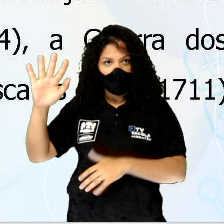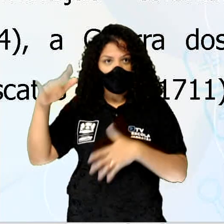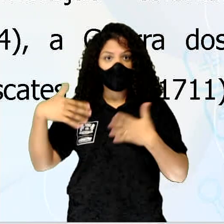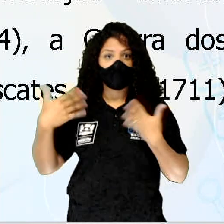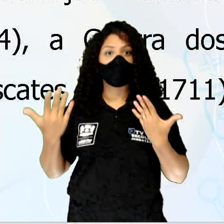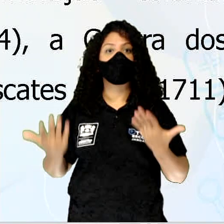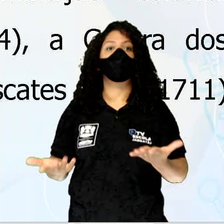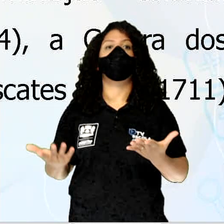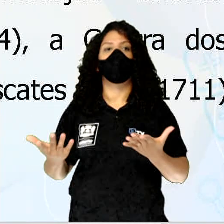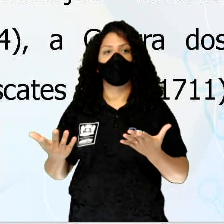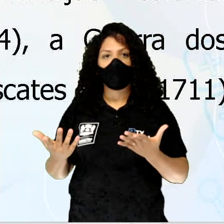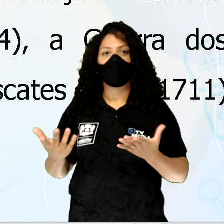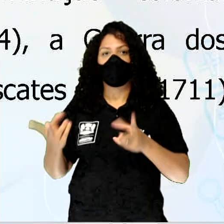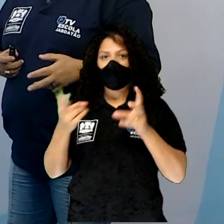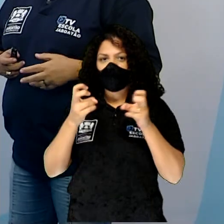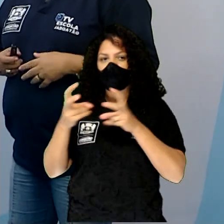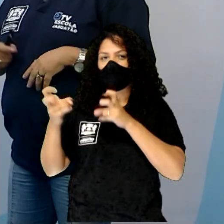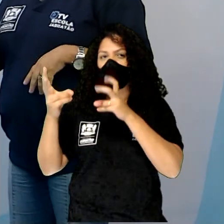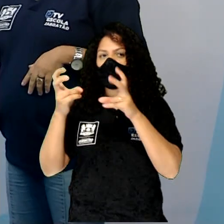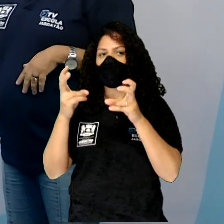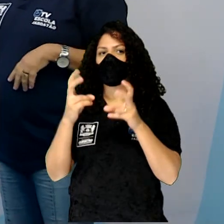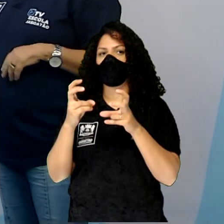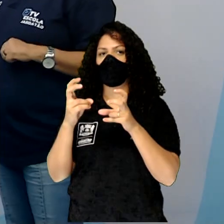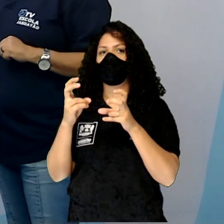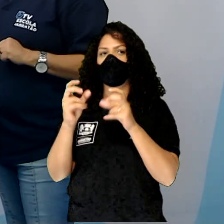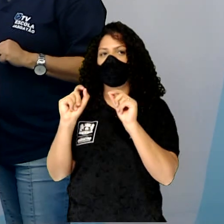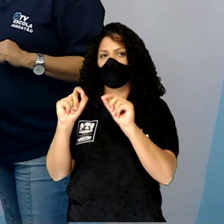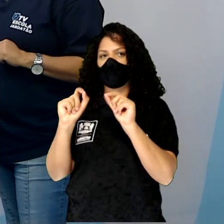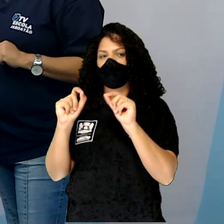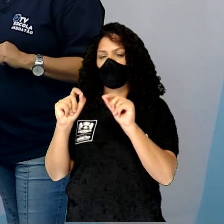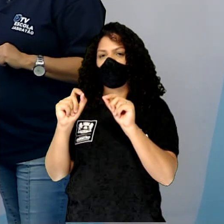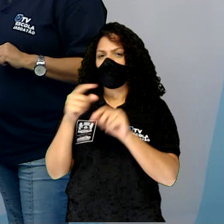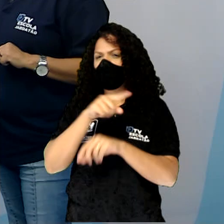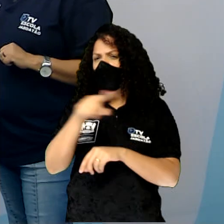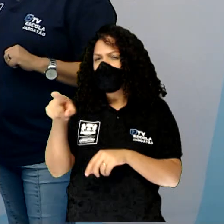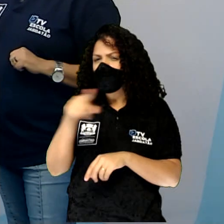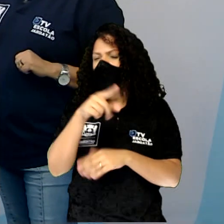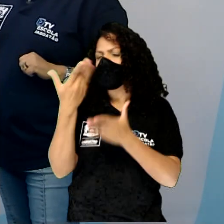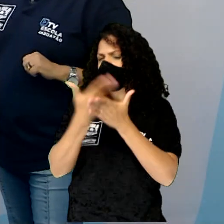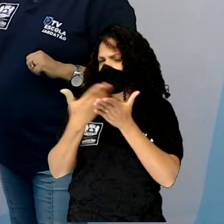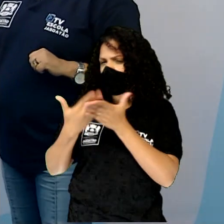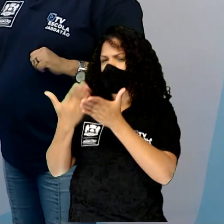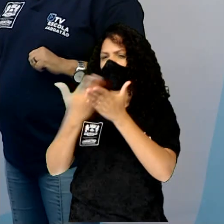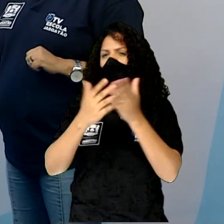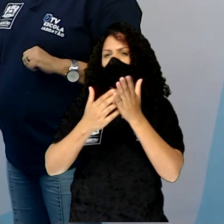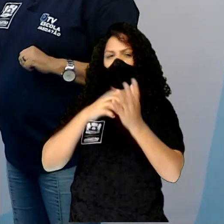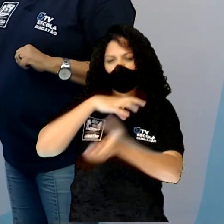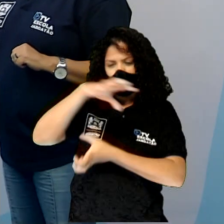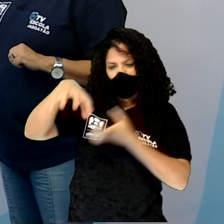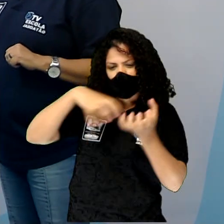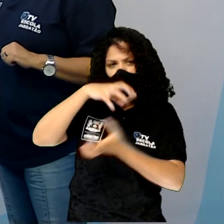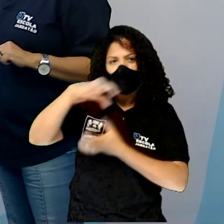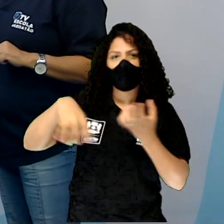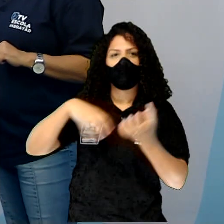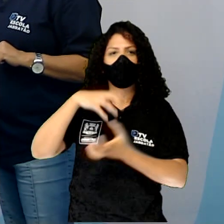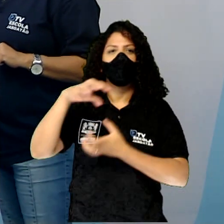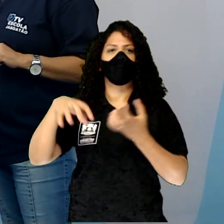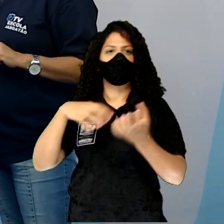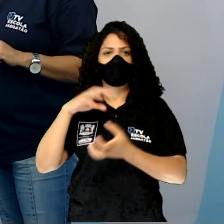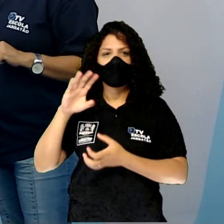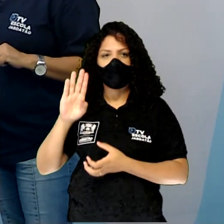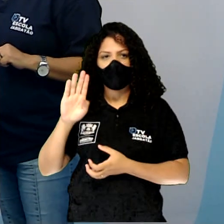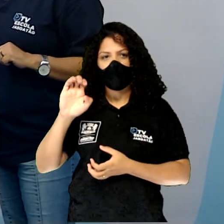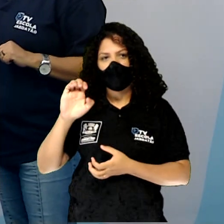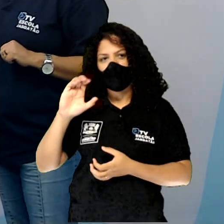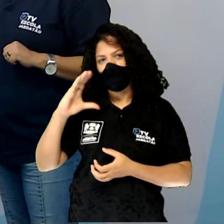da dominação colonial portuguesa. Vocês devem ter estudado algumas dessas, assim, revolta de Beckman, a Guerra dos Emboabas,